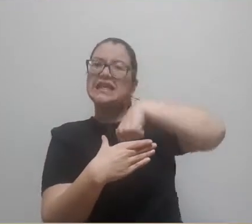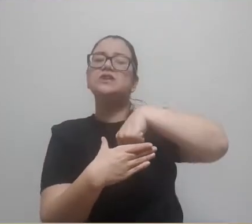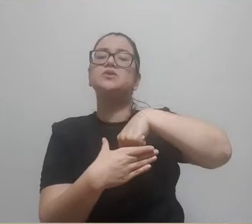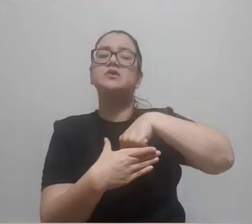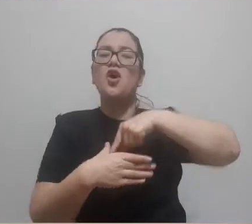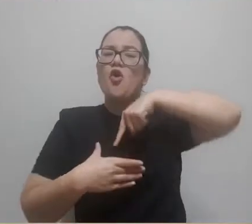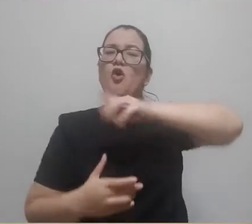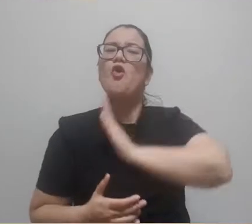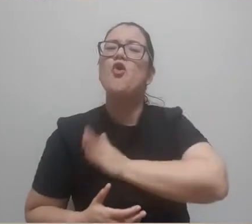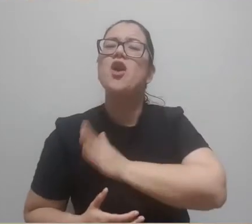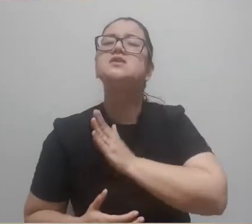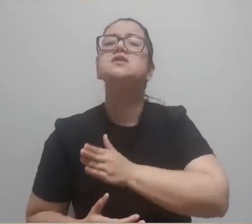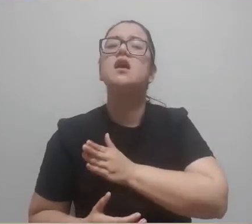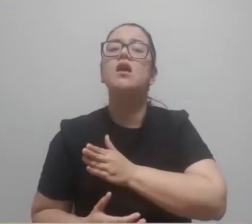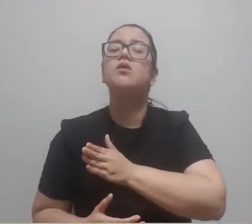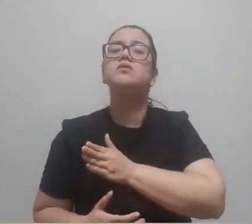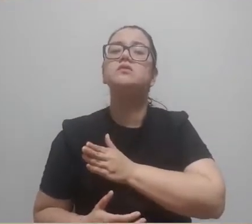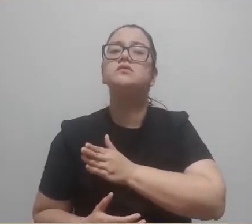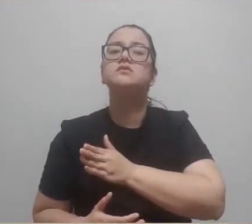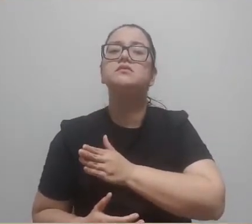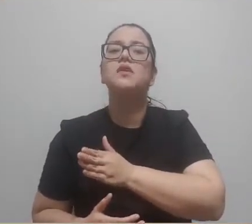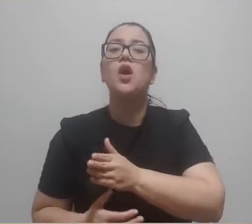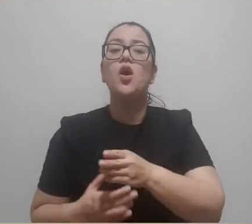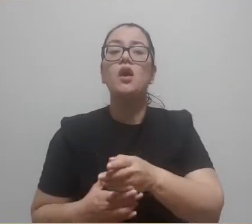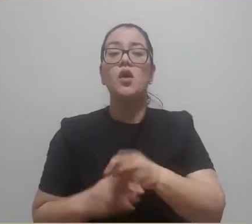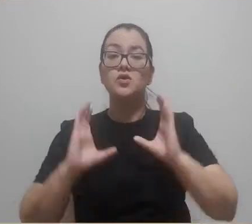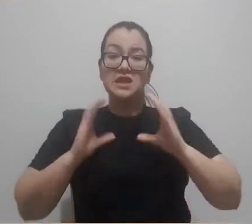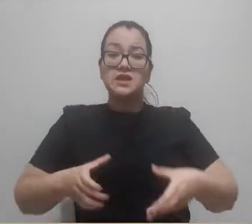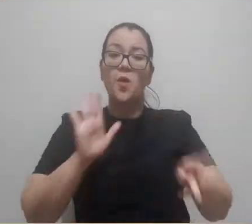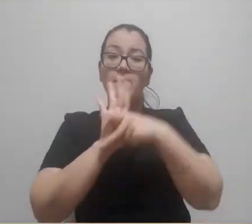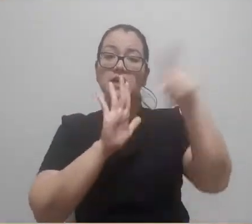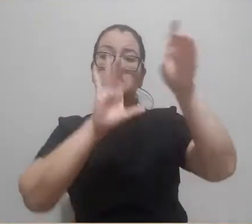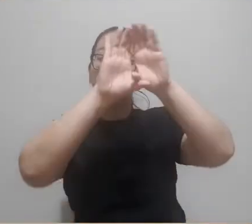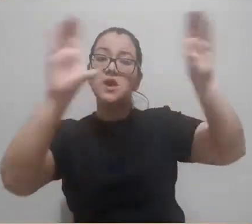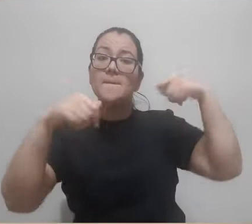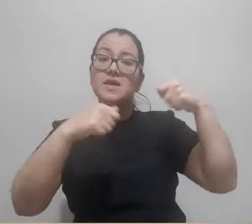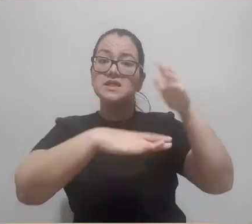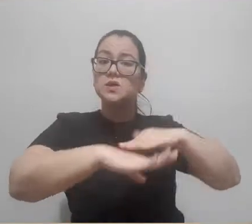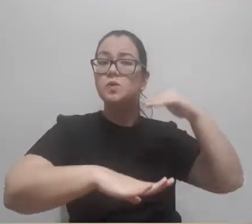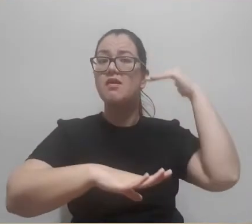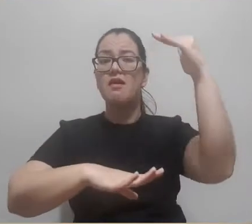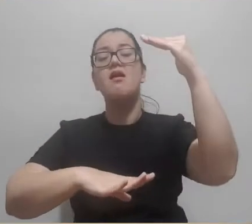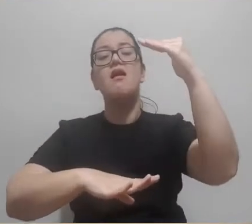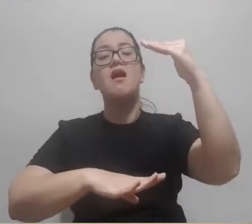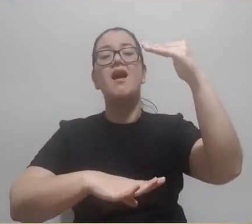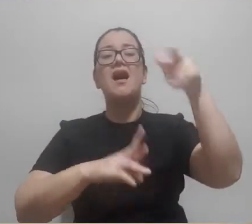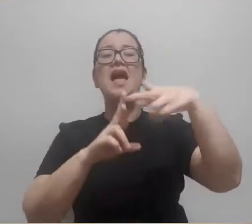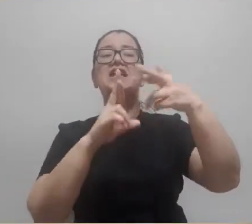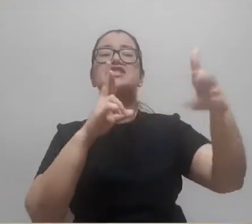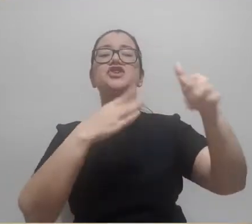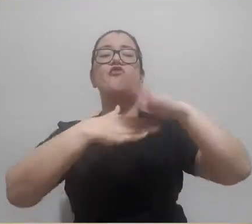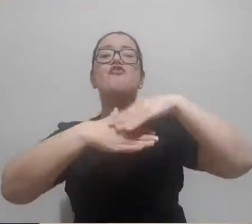início do cidadão do reino dos céus. É para que a gente supere isso. Nós precisamos viver um contexto